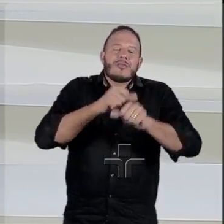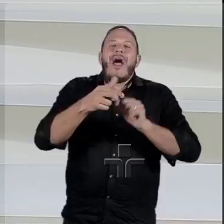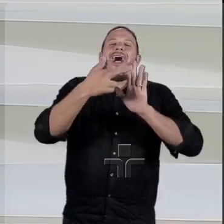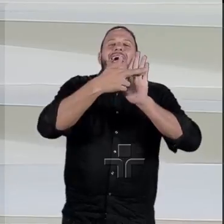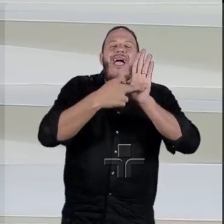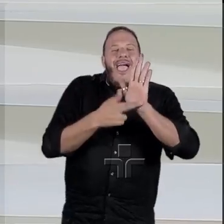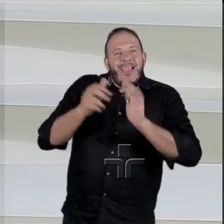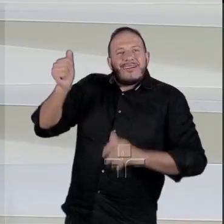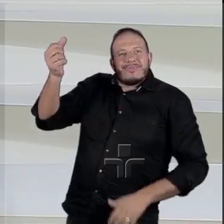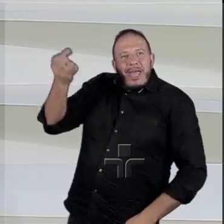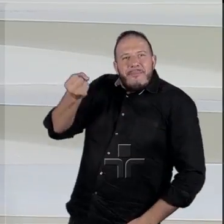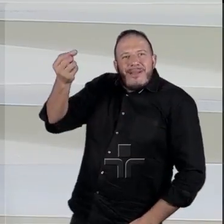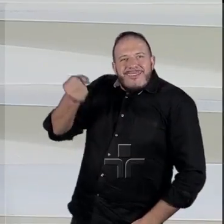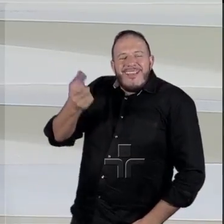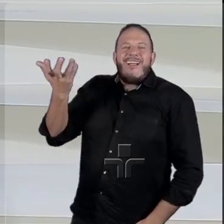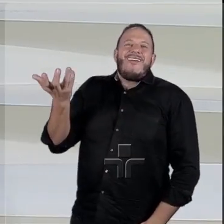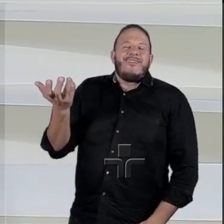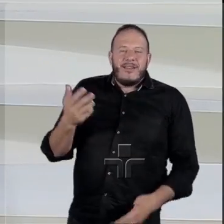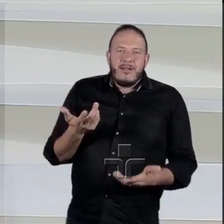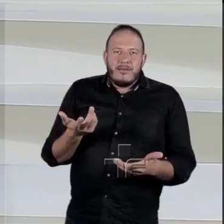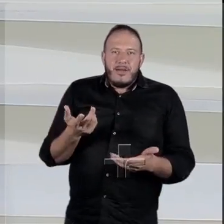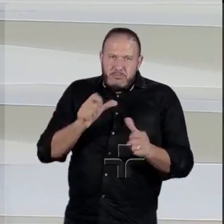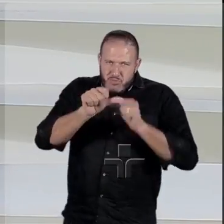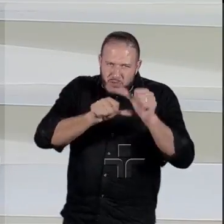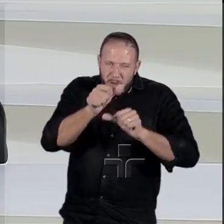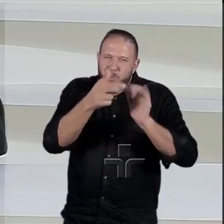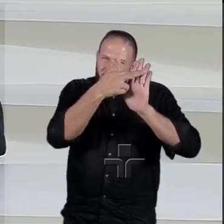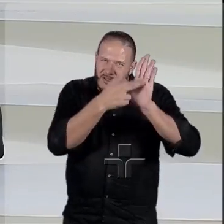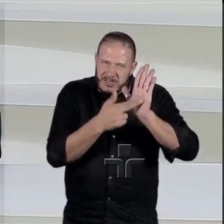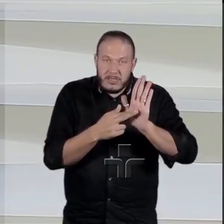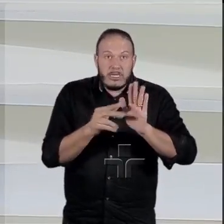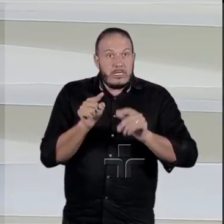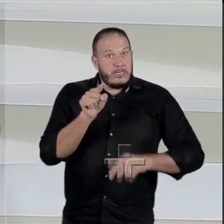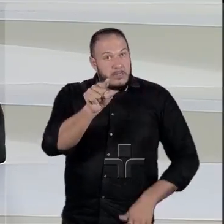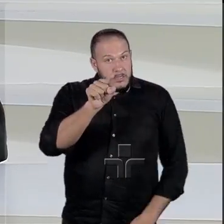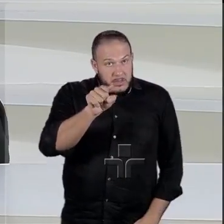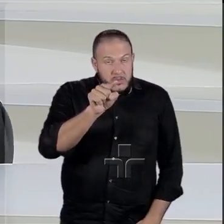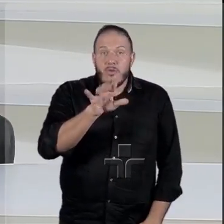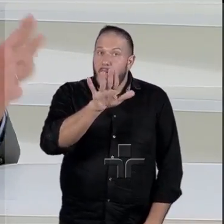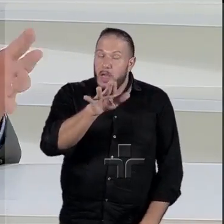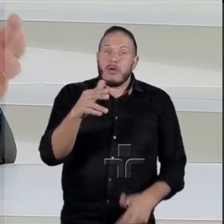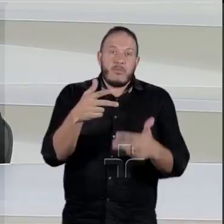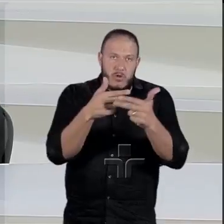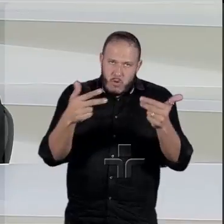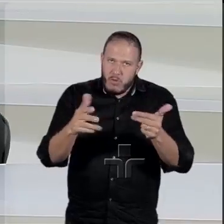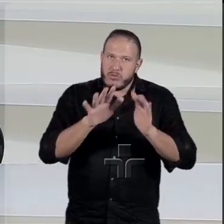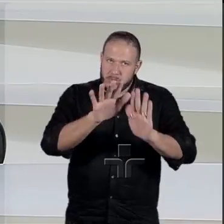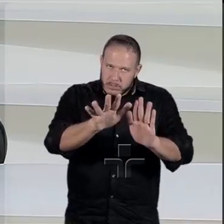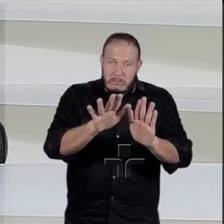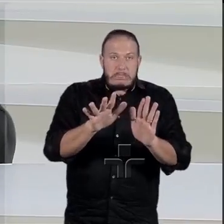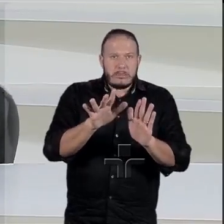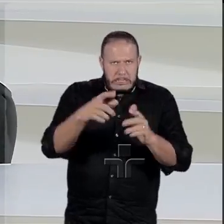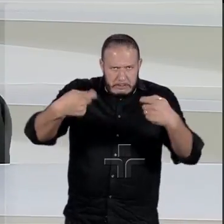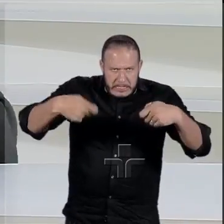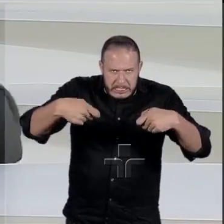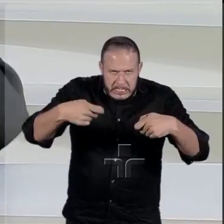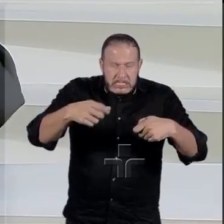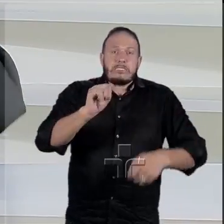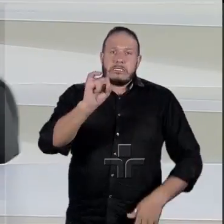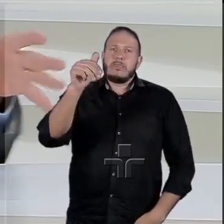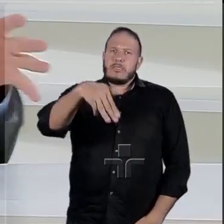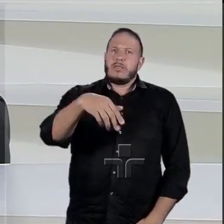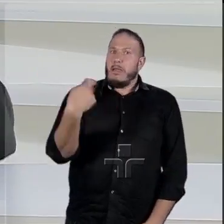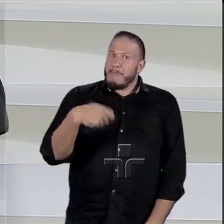os parâmetros, não é? Agora, o que a gente precisa... Isso é uma coisa absolutamente necessária,